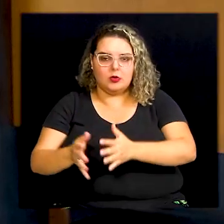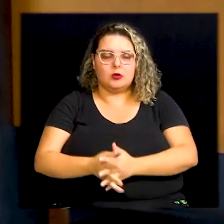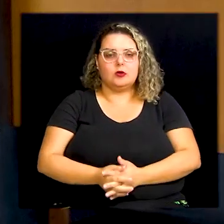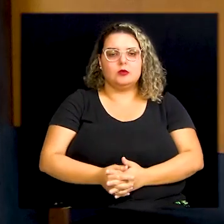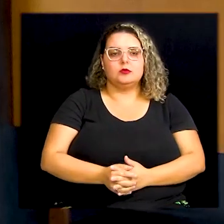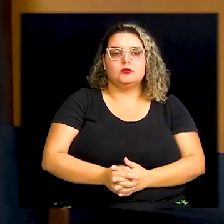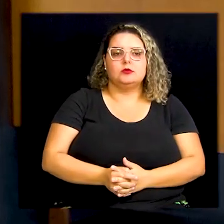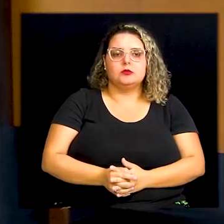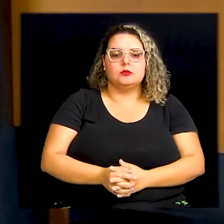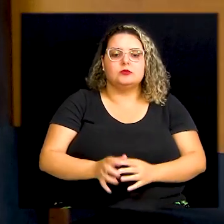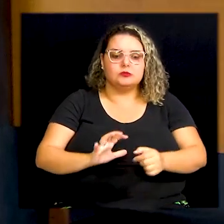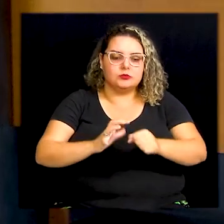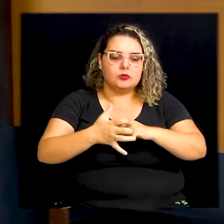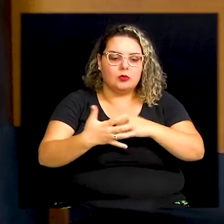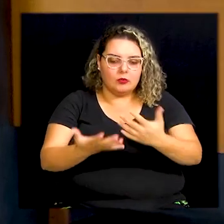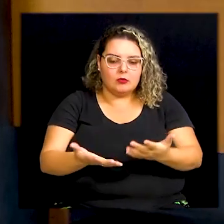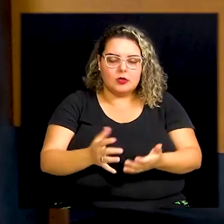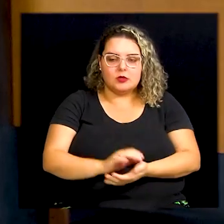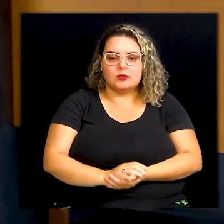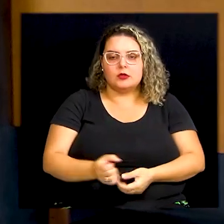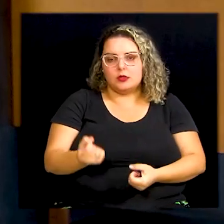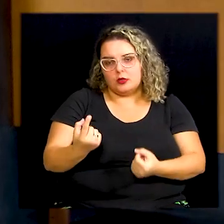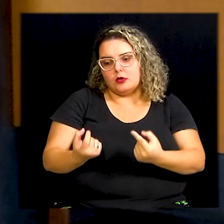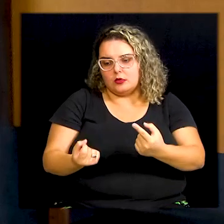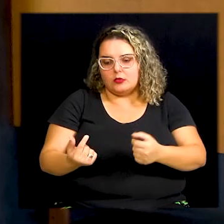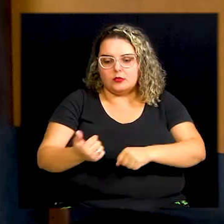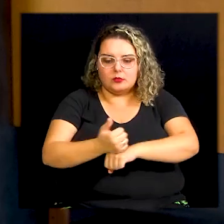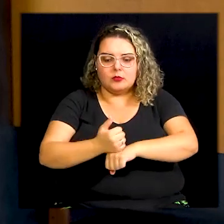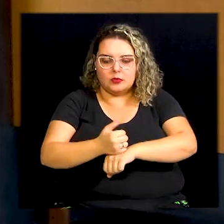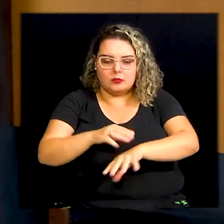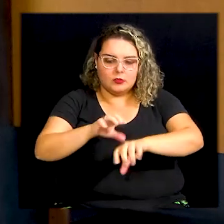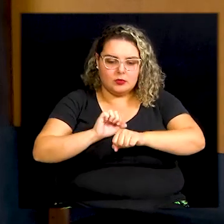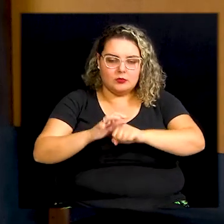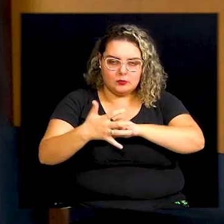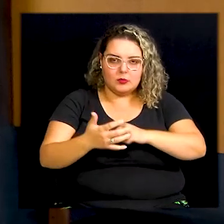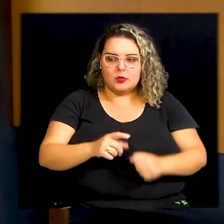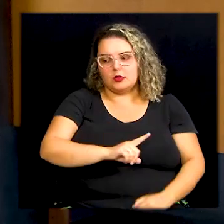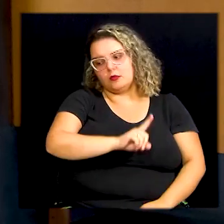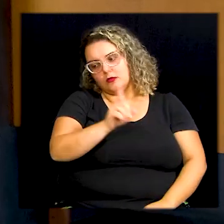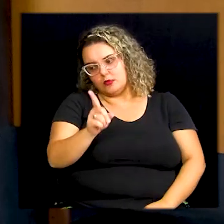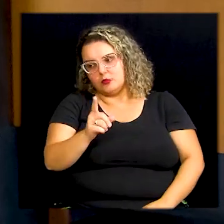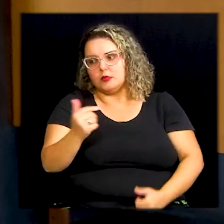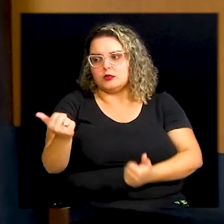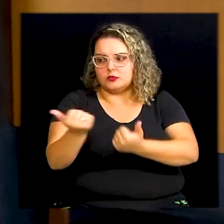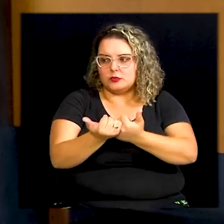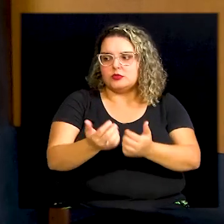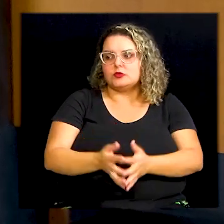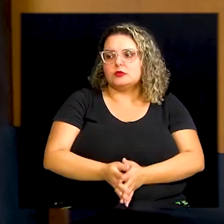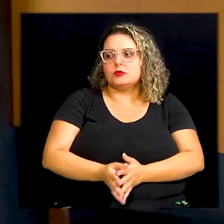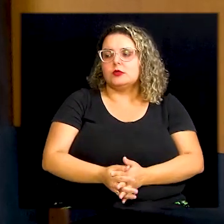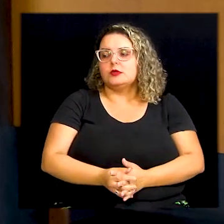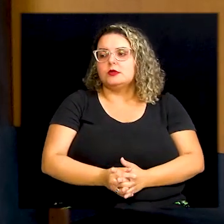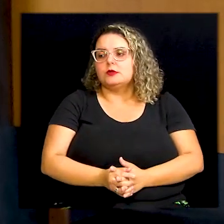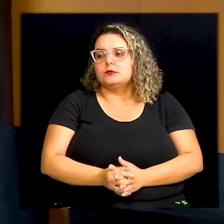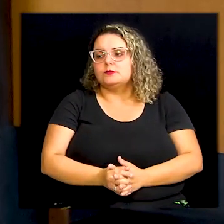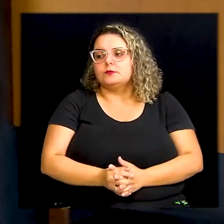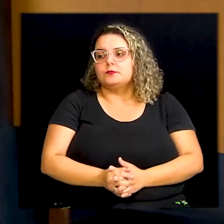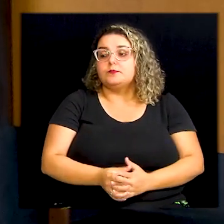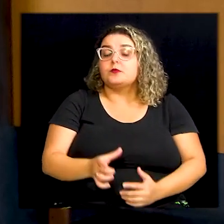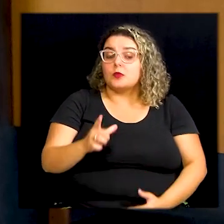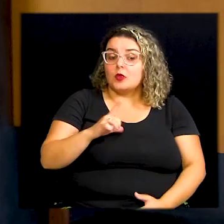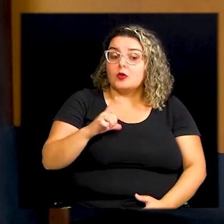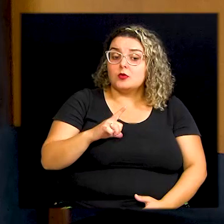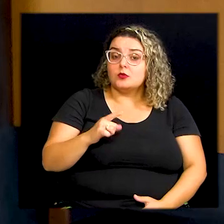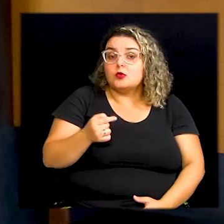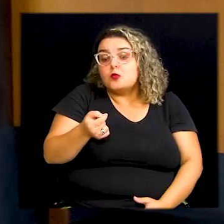do Covid, né? Que alguns atletas pegaram Covid e eu acabei subindo e tal. E eu